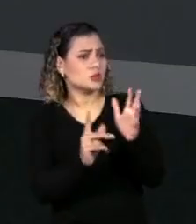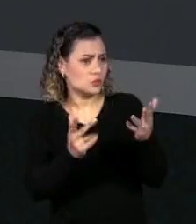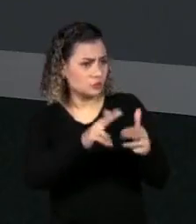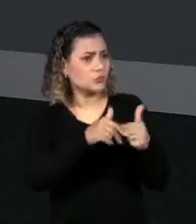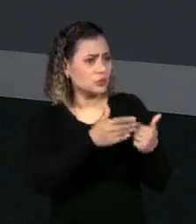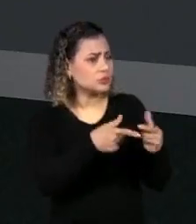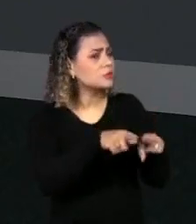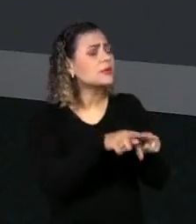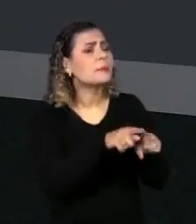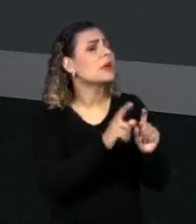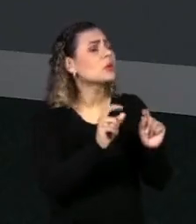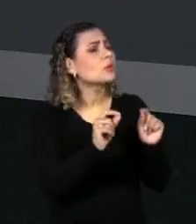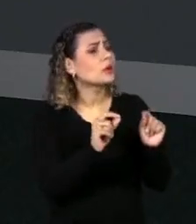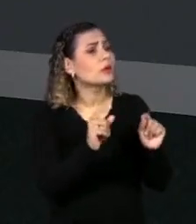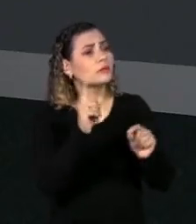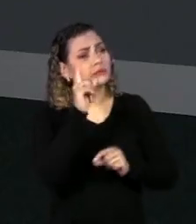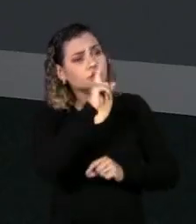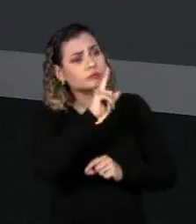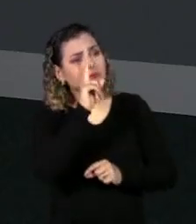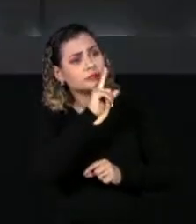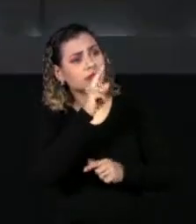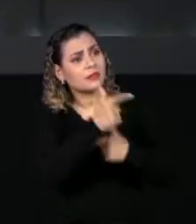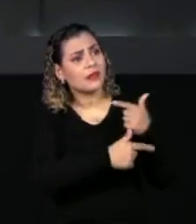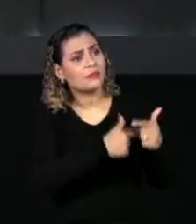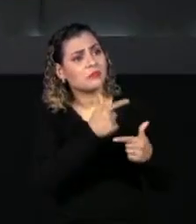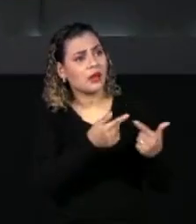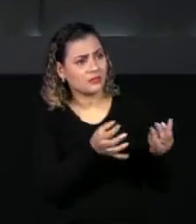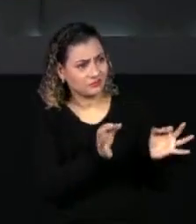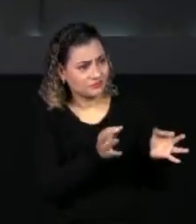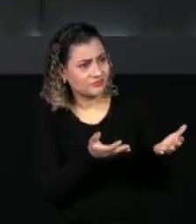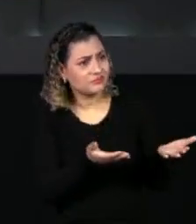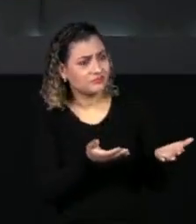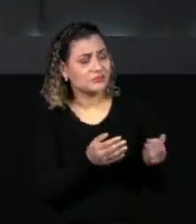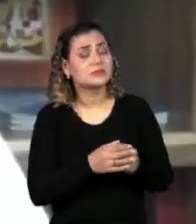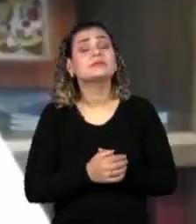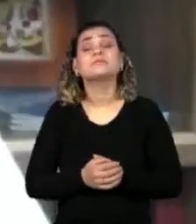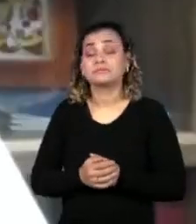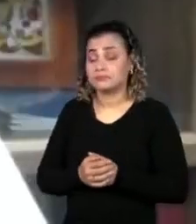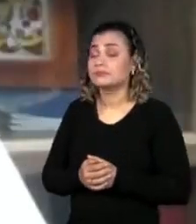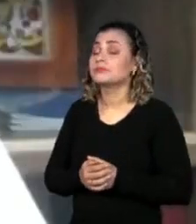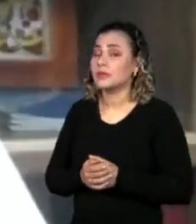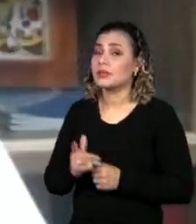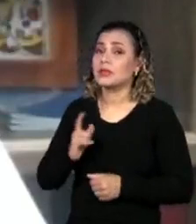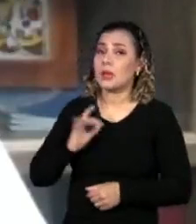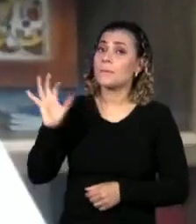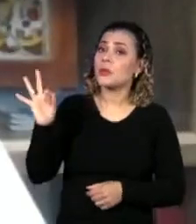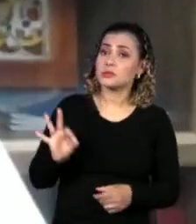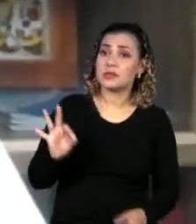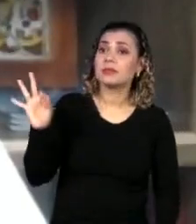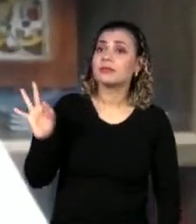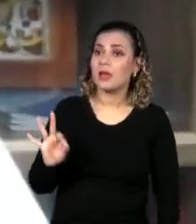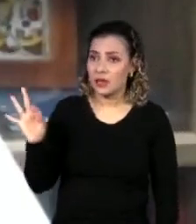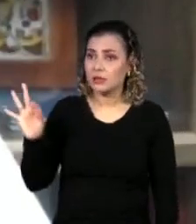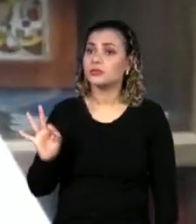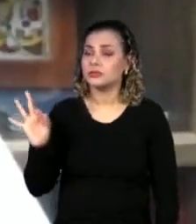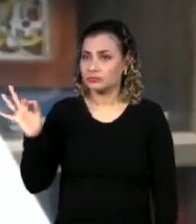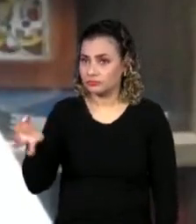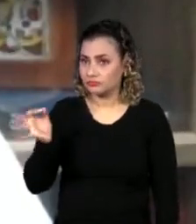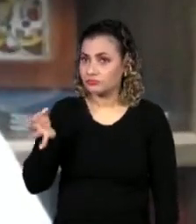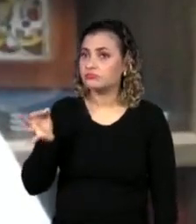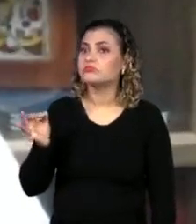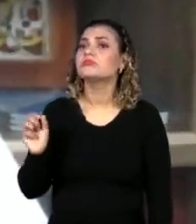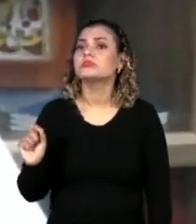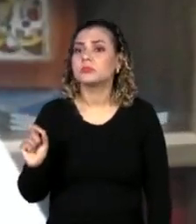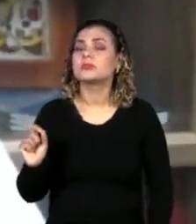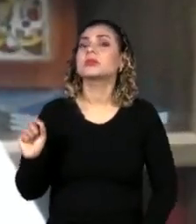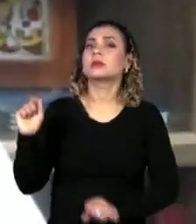traz também a precarização do emprego. Sem dúvida que uma parte significativa desse fenômeno, uma coisa